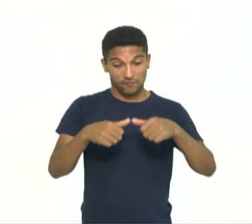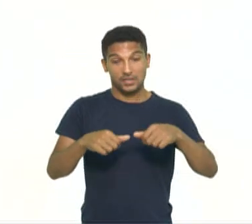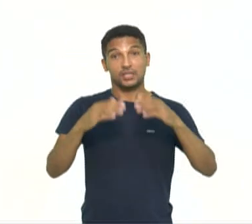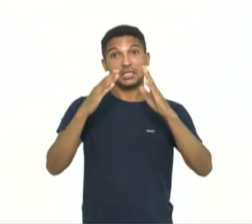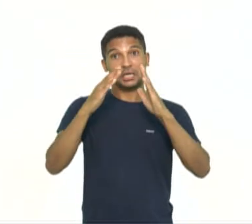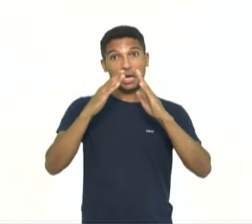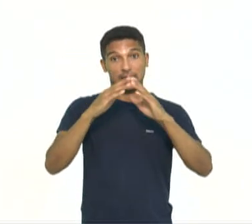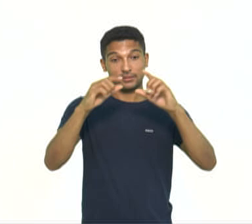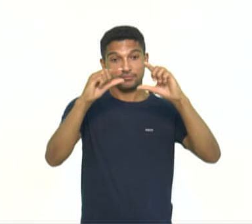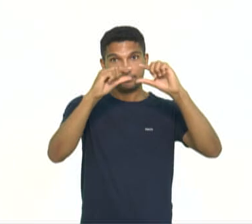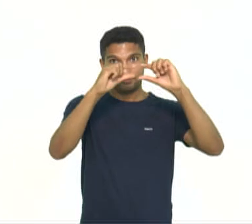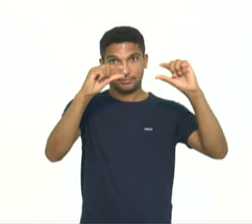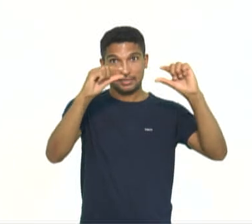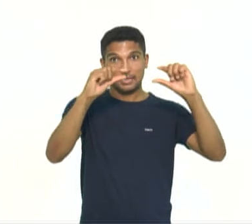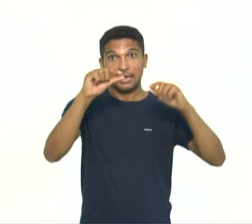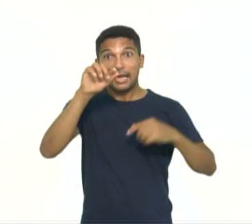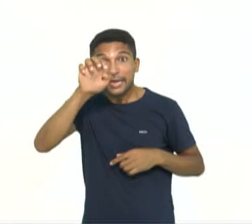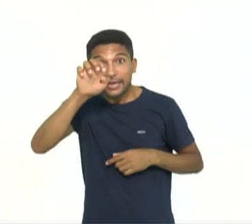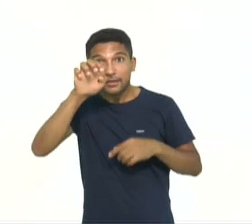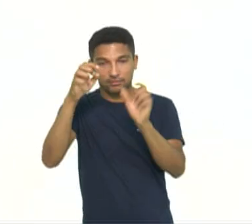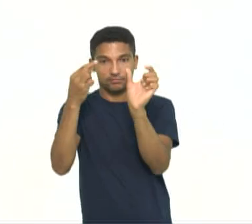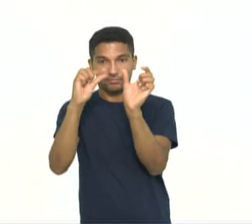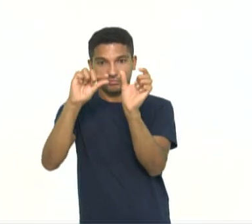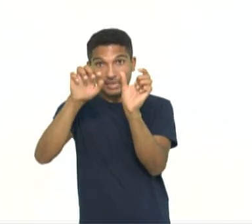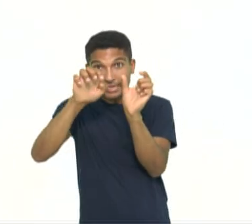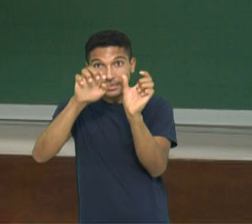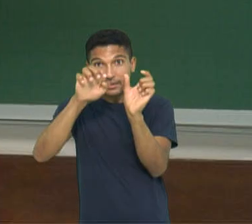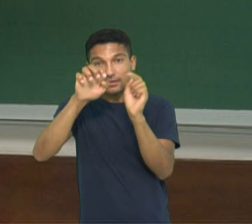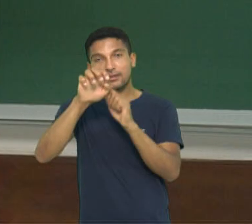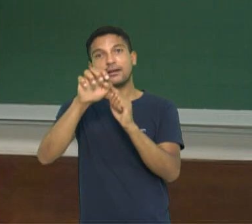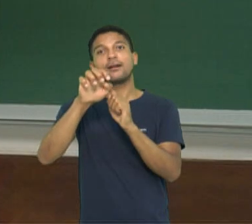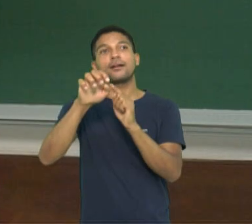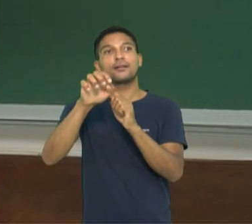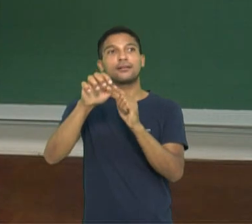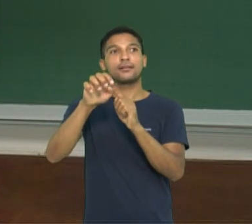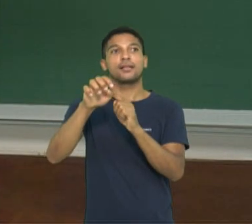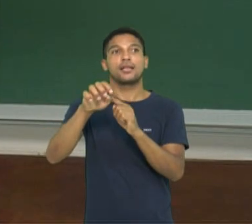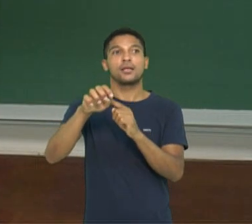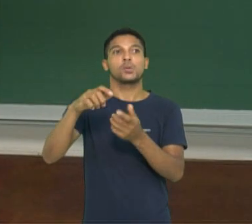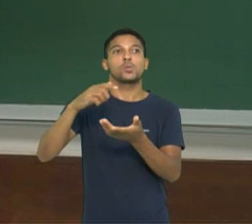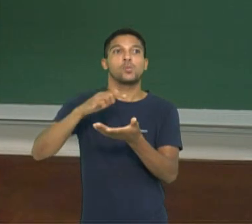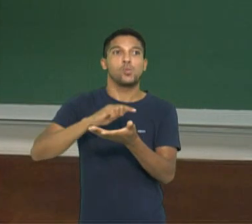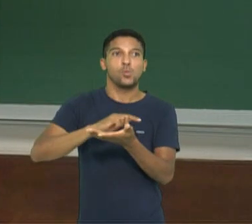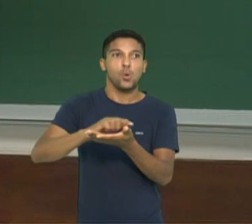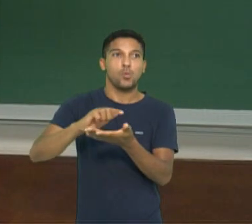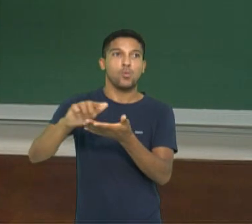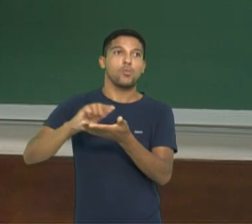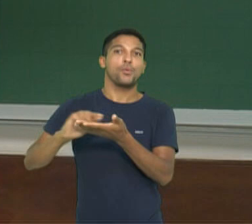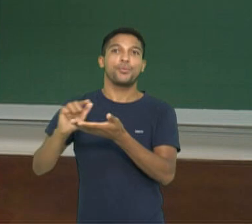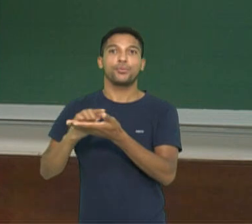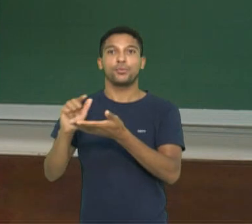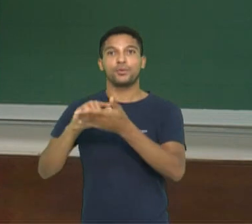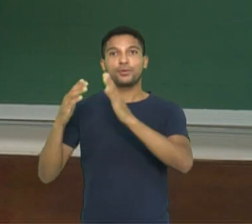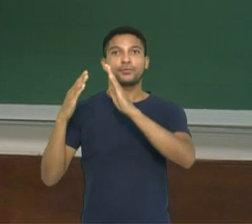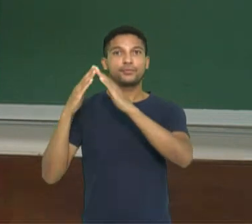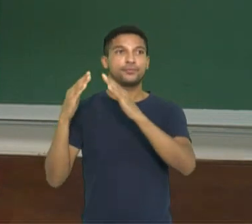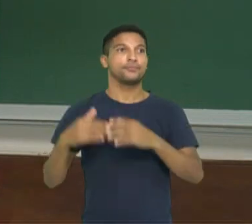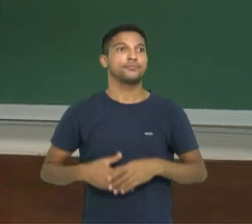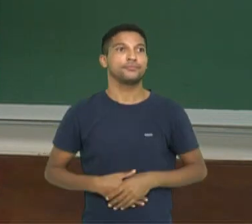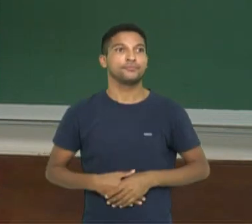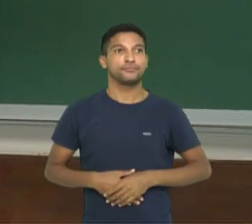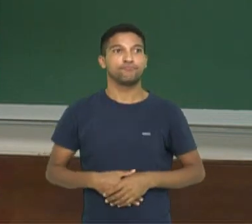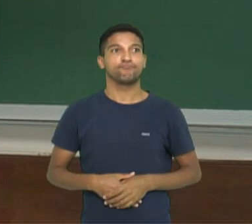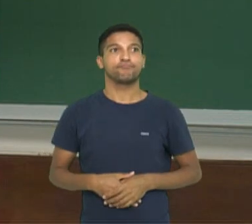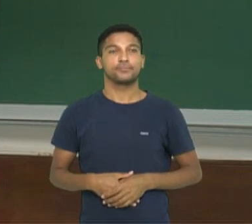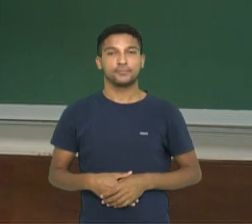só assistirei às aulas, mas também farei os exercícios, né? Então, não só, mas também adiciona orações, adiciona ações, né?